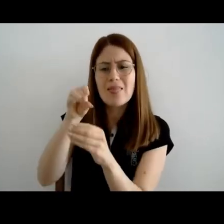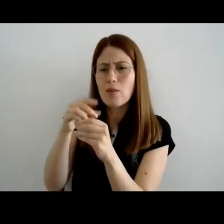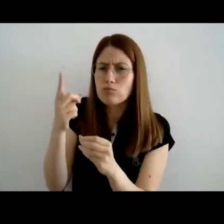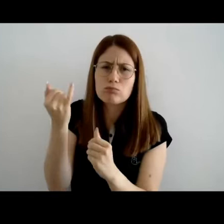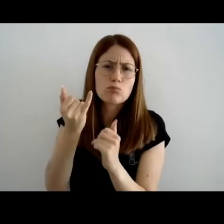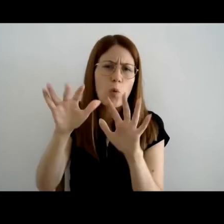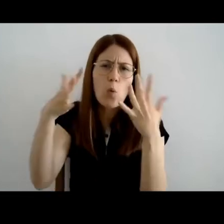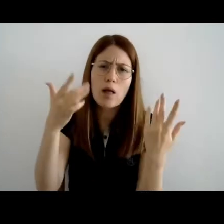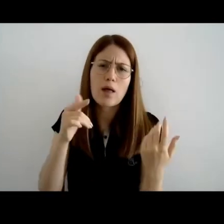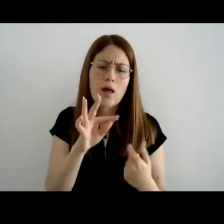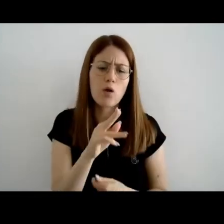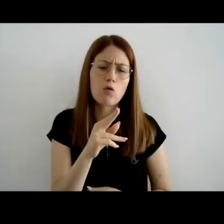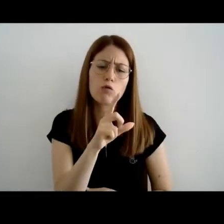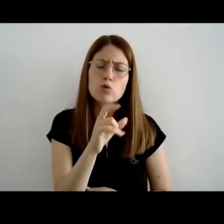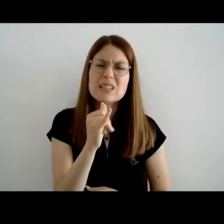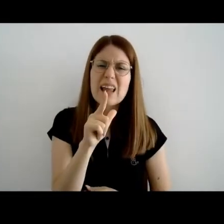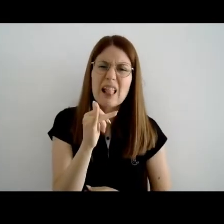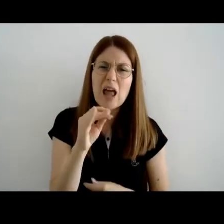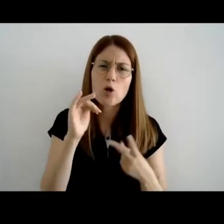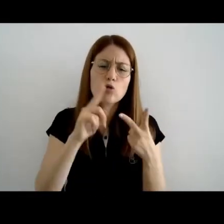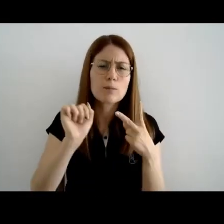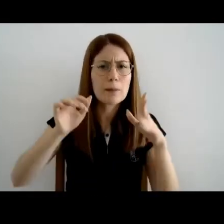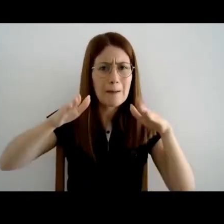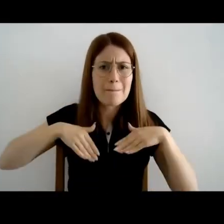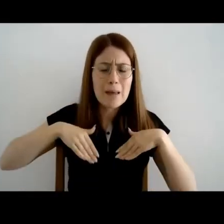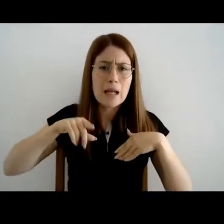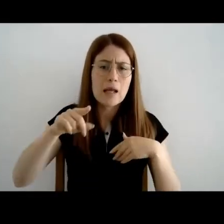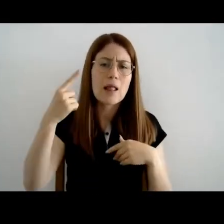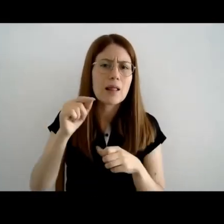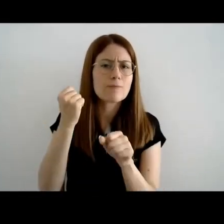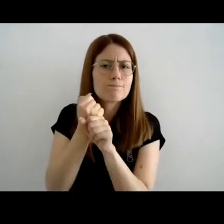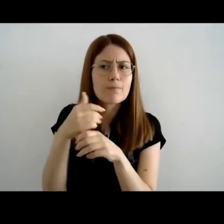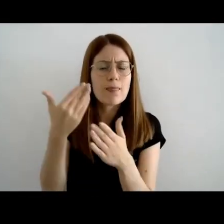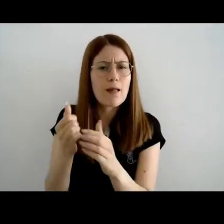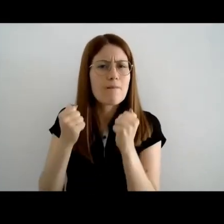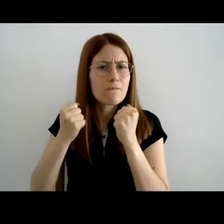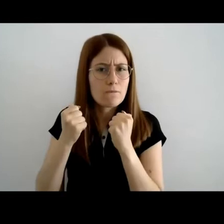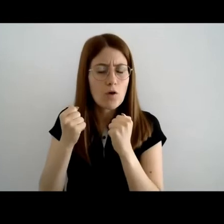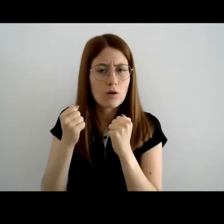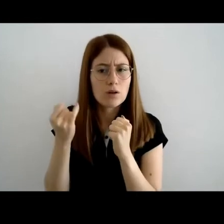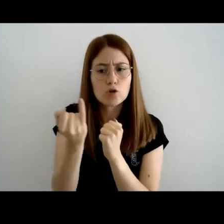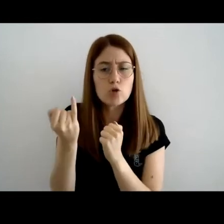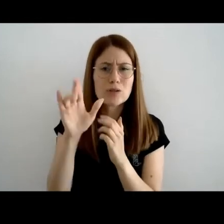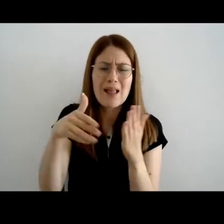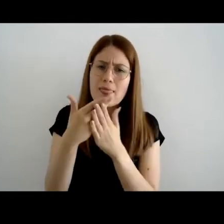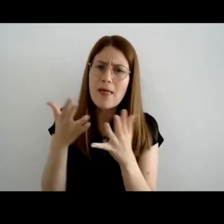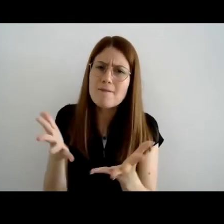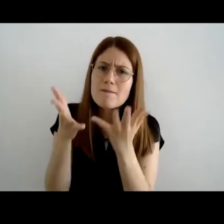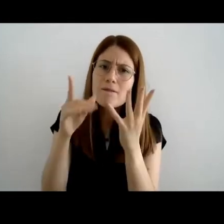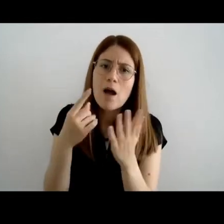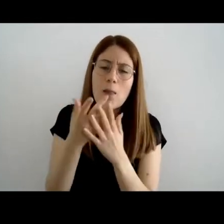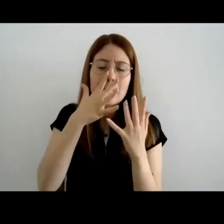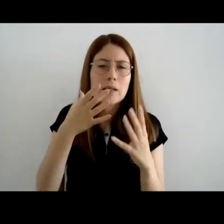seja nos fuzileiros ou na própria Marinha, tem um papel de fortalecimento organizacional. Ela vai impulsionar e contagiar um